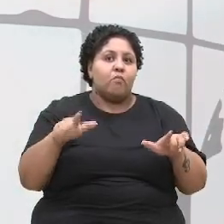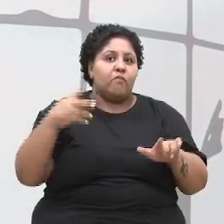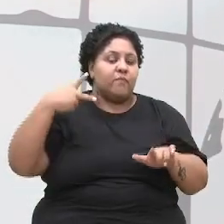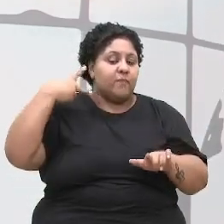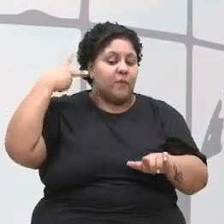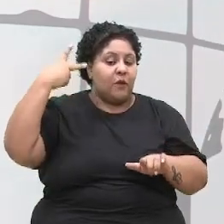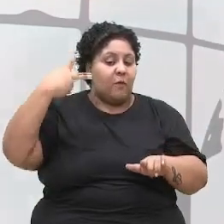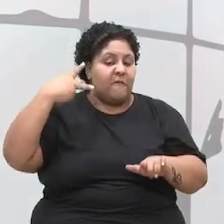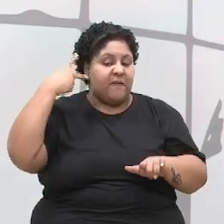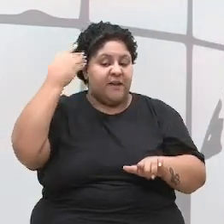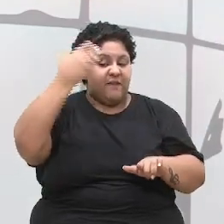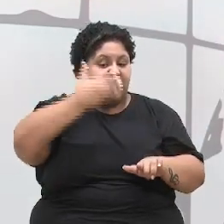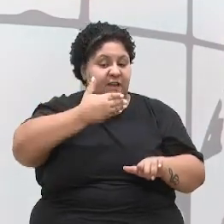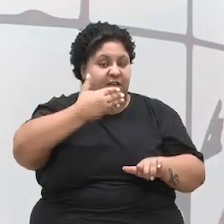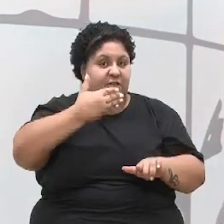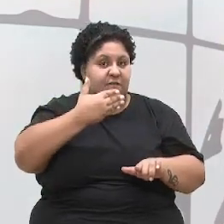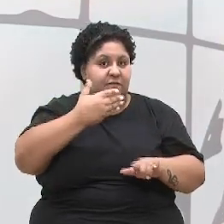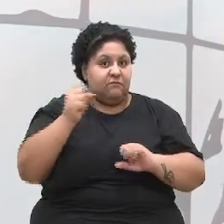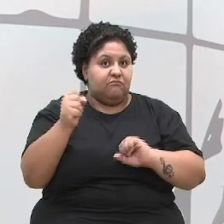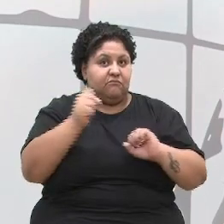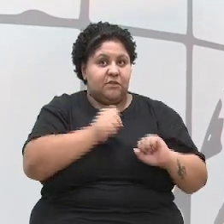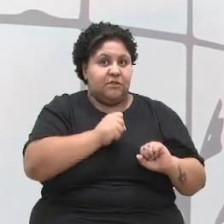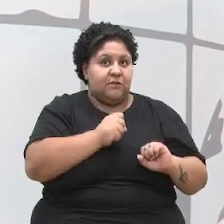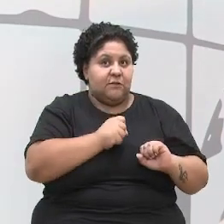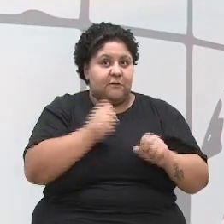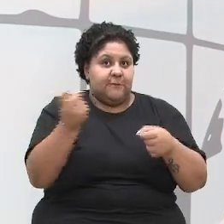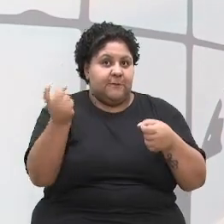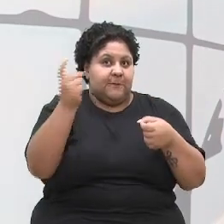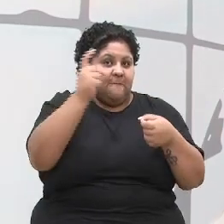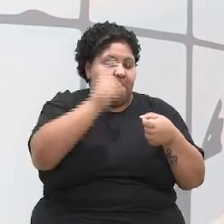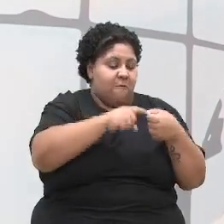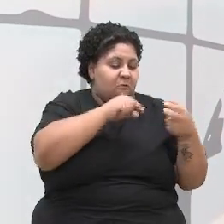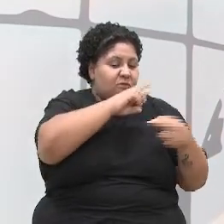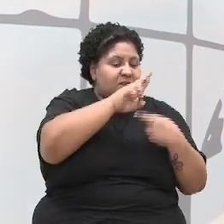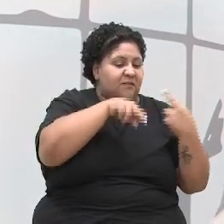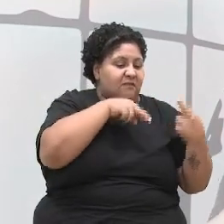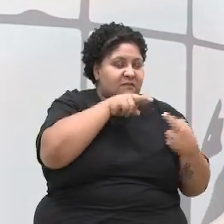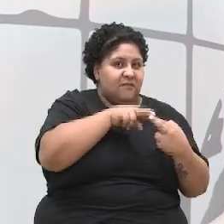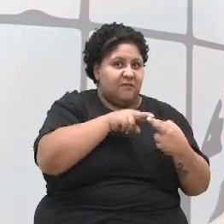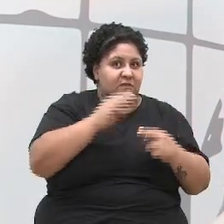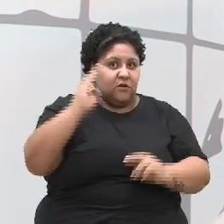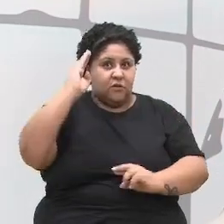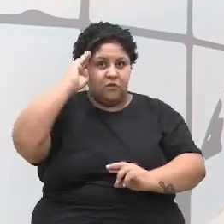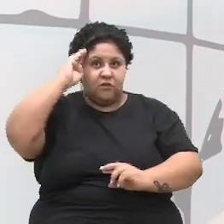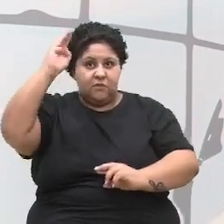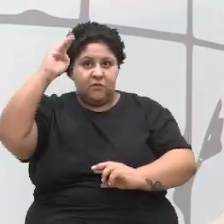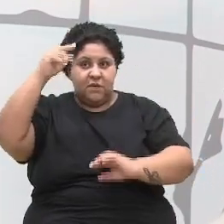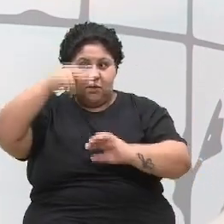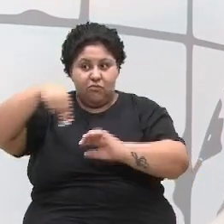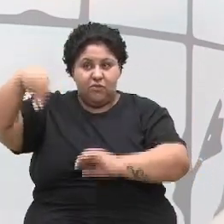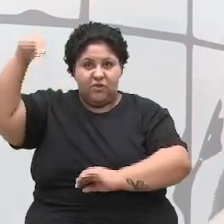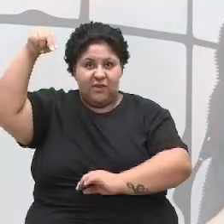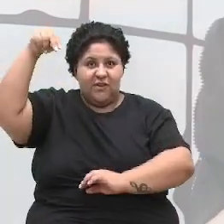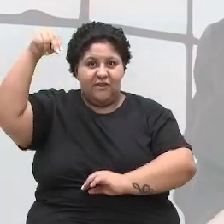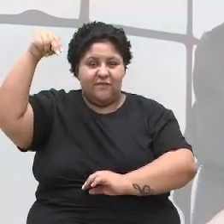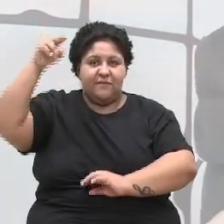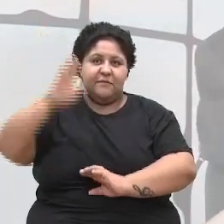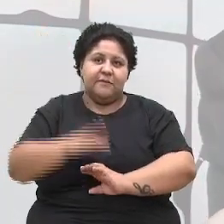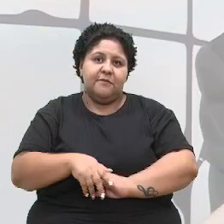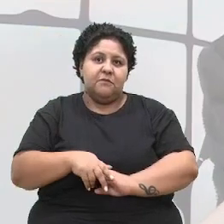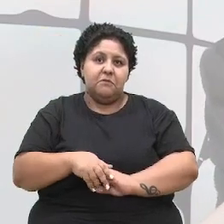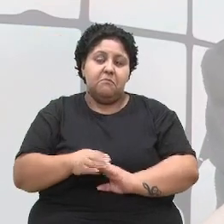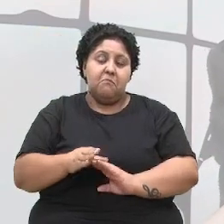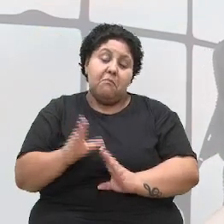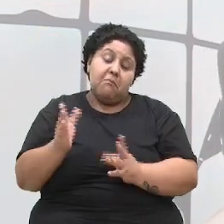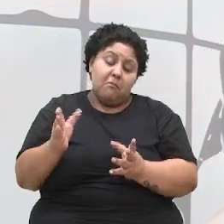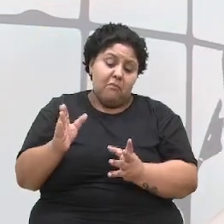defesa da volta, da reforma do quartel dos bombeiros da Zona Norte. O quartel